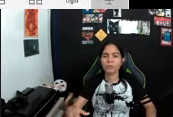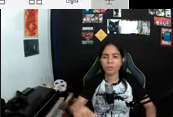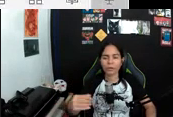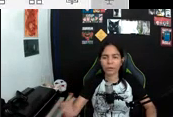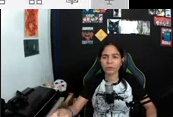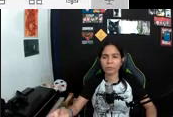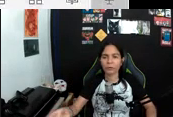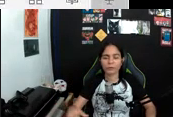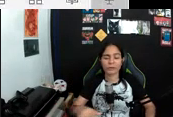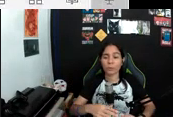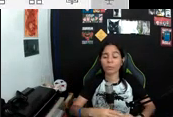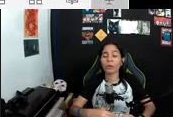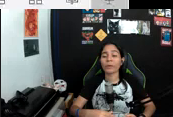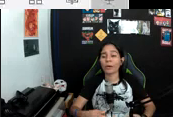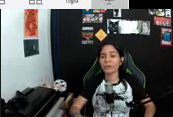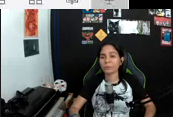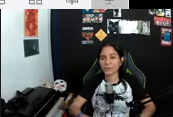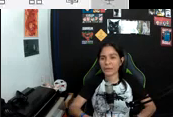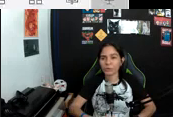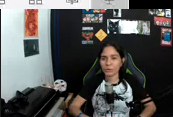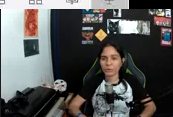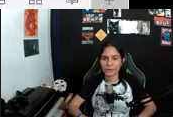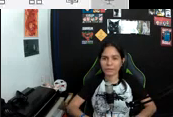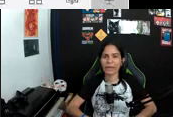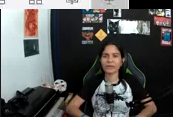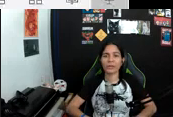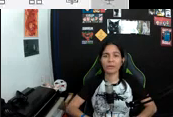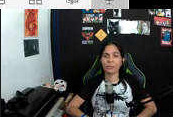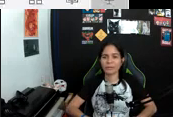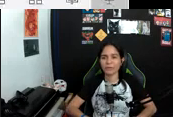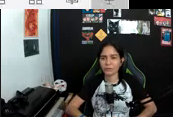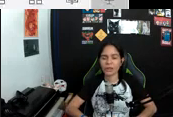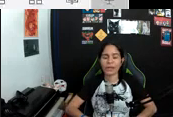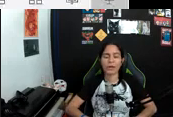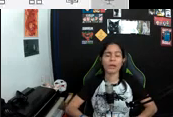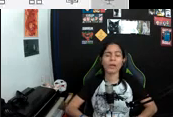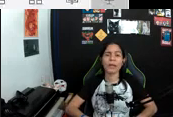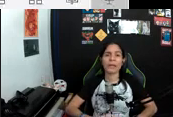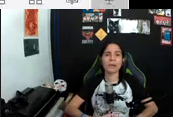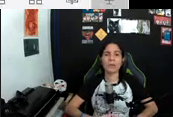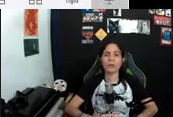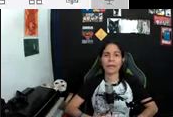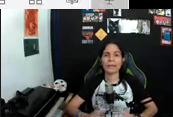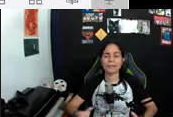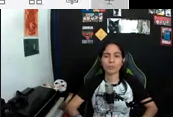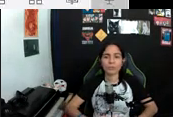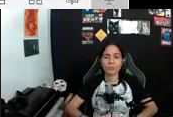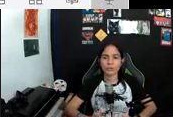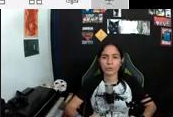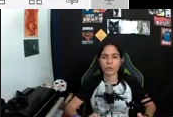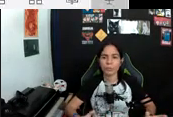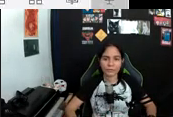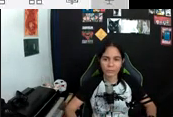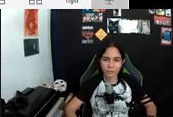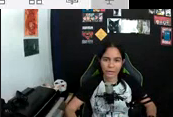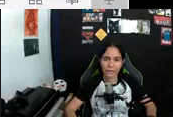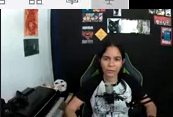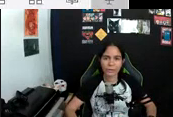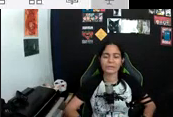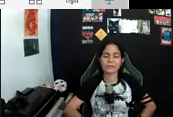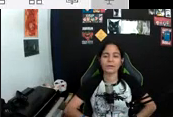o médico, como qualquer outro profissional, como qualquer outra pessoa, não é dona da verdade, não, é passível de erro e não conhece tudo